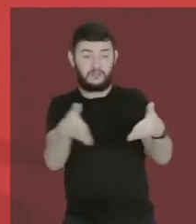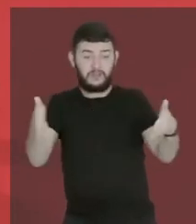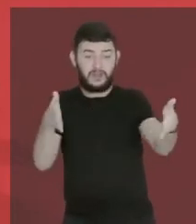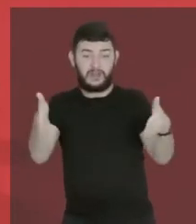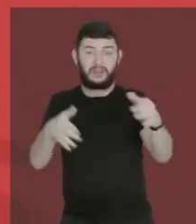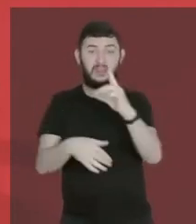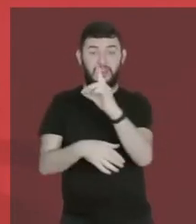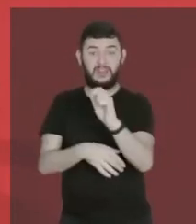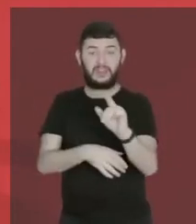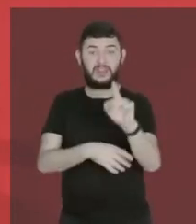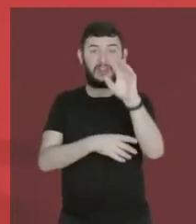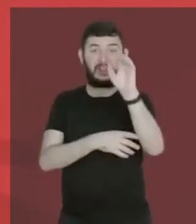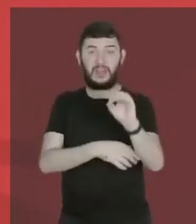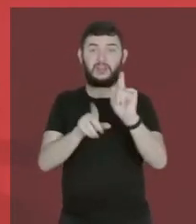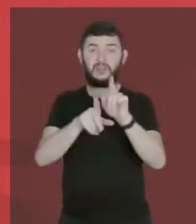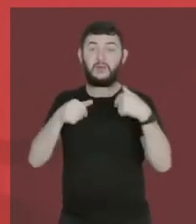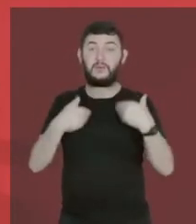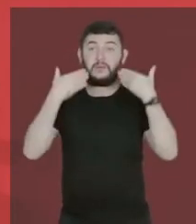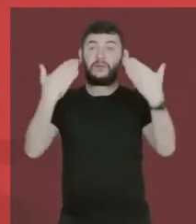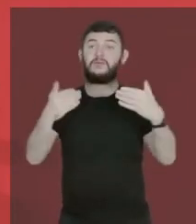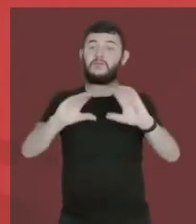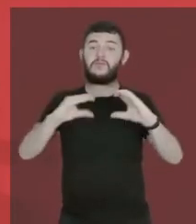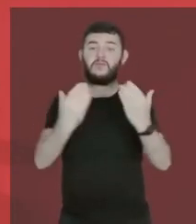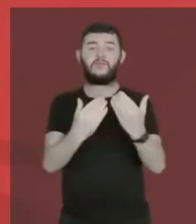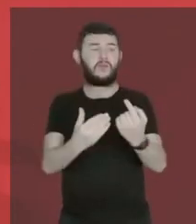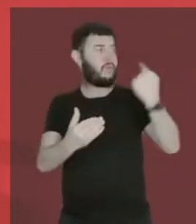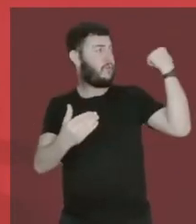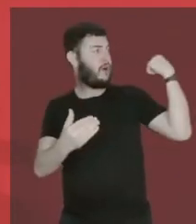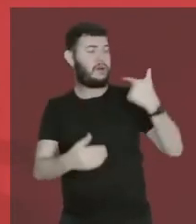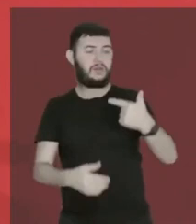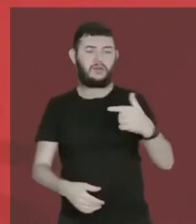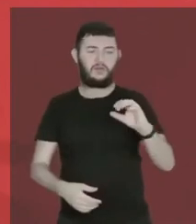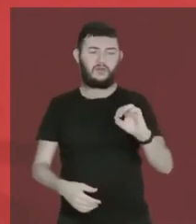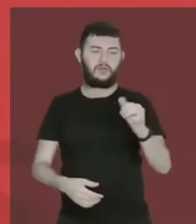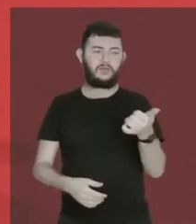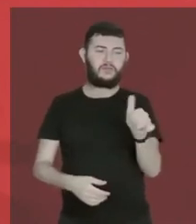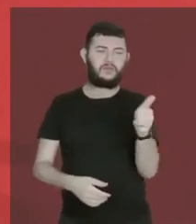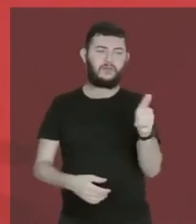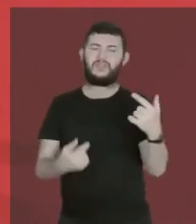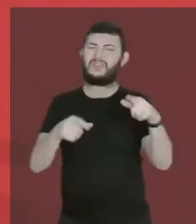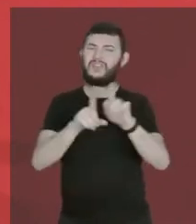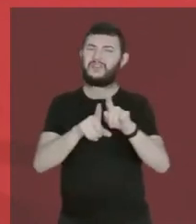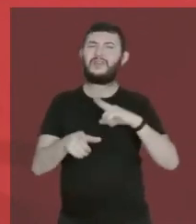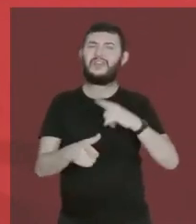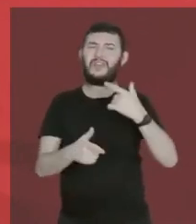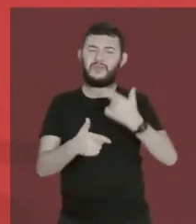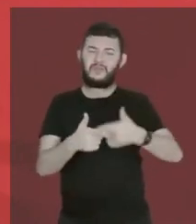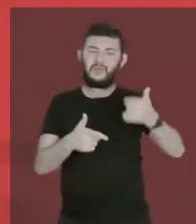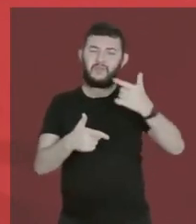Amazônia é nossa. Os benefícios que ela puder produzir para o planeta será